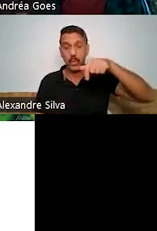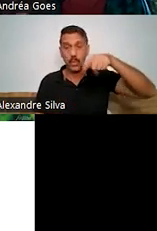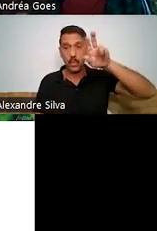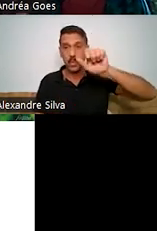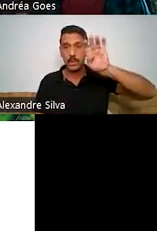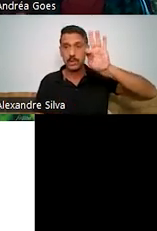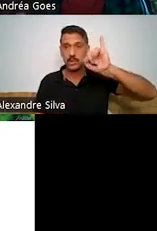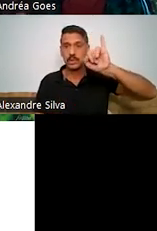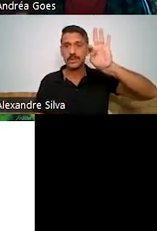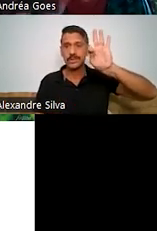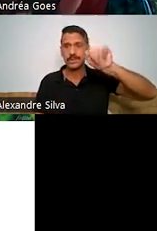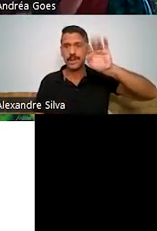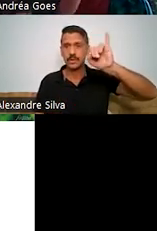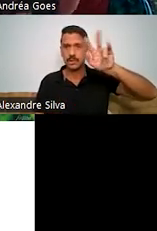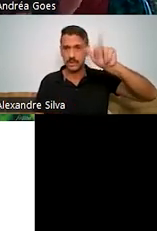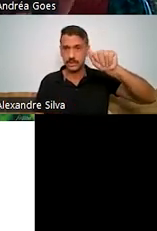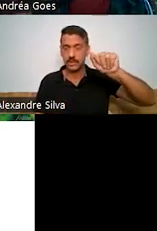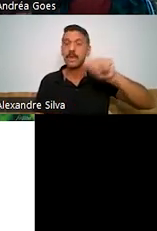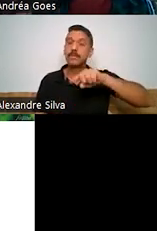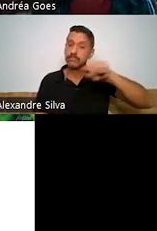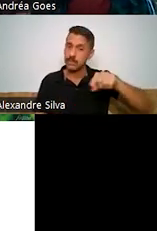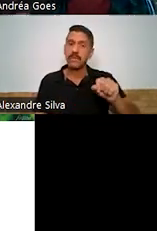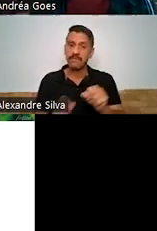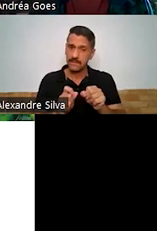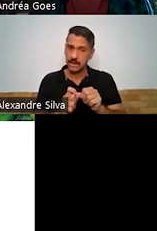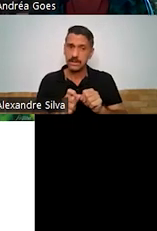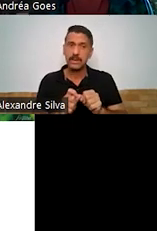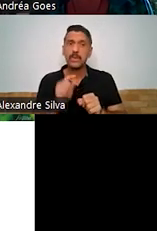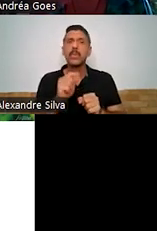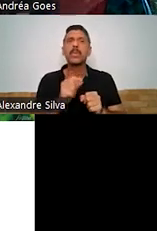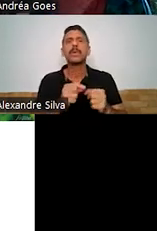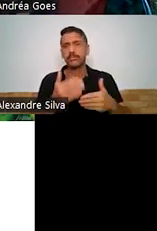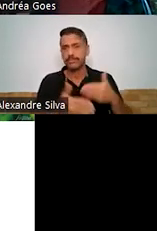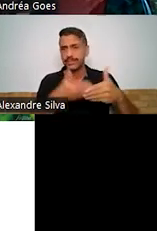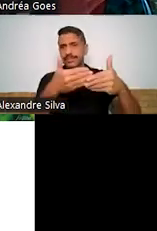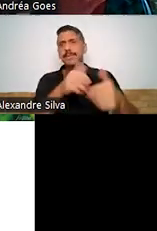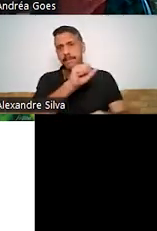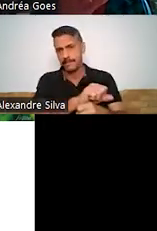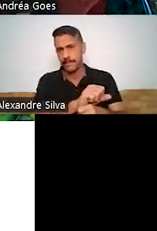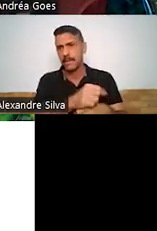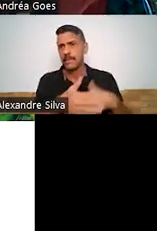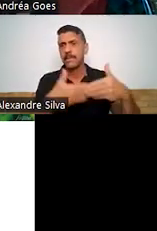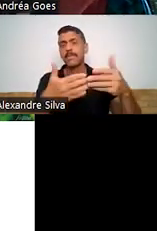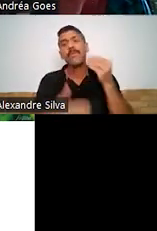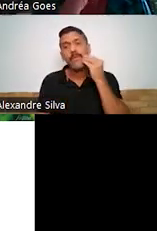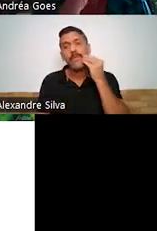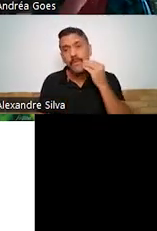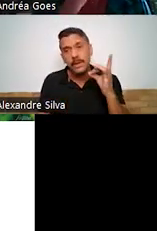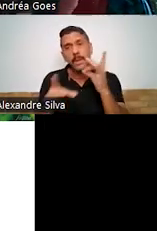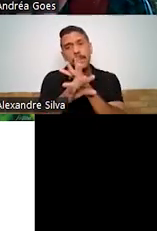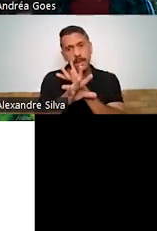obra. Então, era essa ideia. Então, um trabalho que está em andamento. Vamos ver se a gente consegue